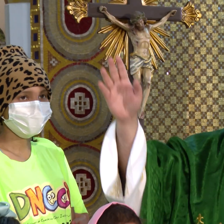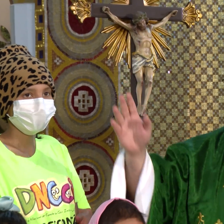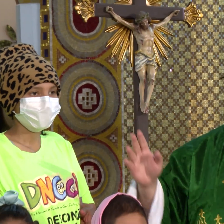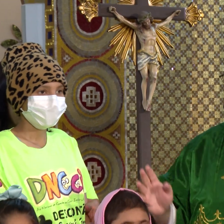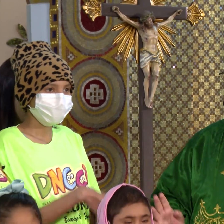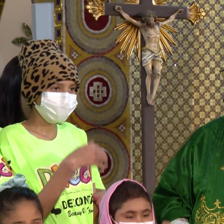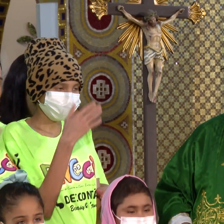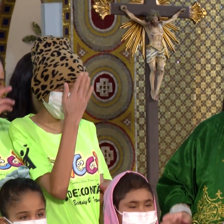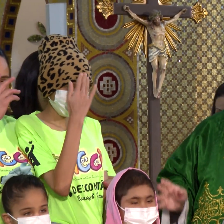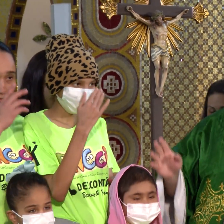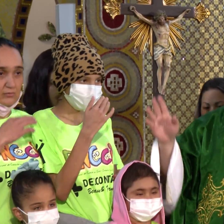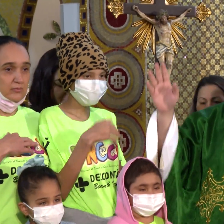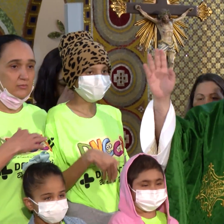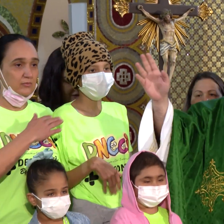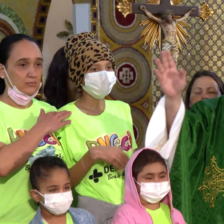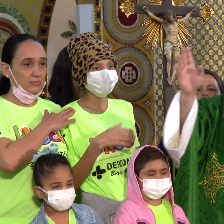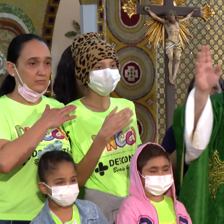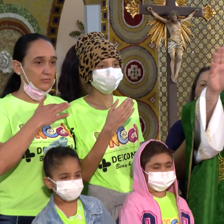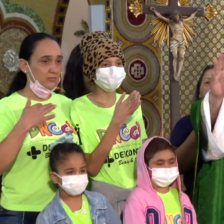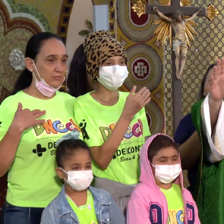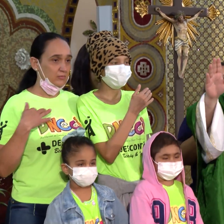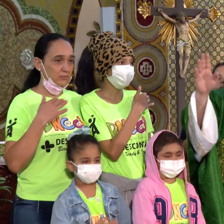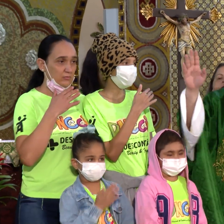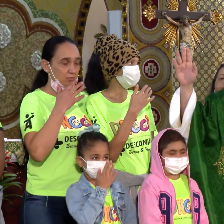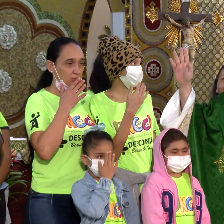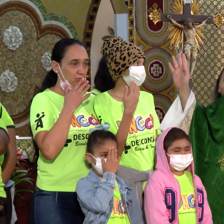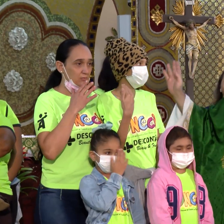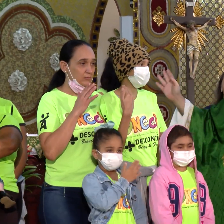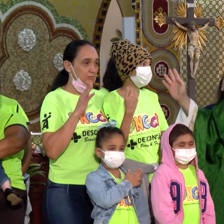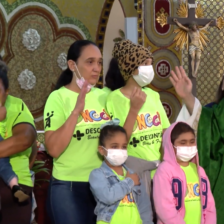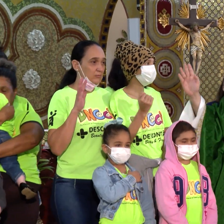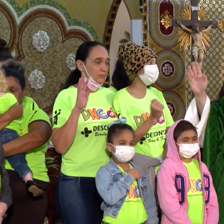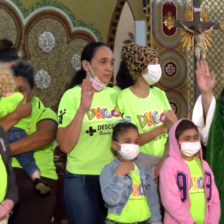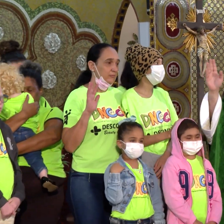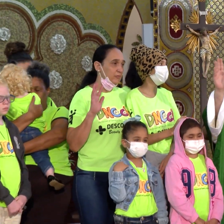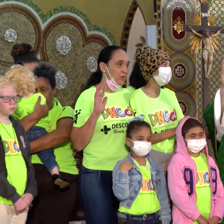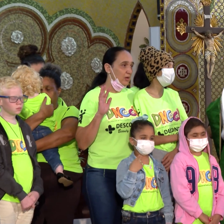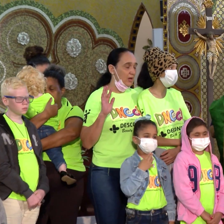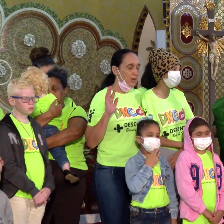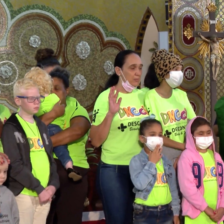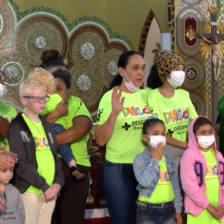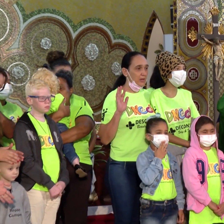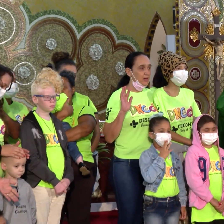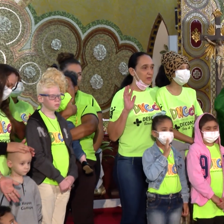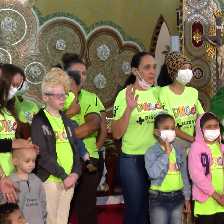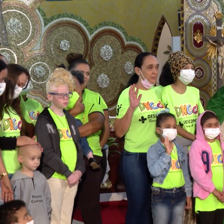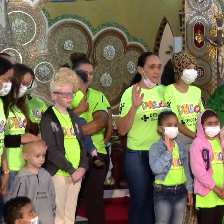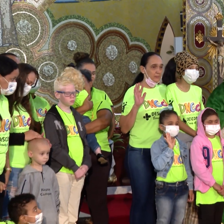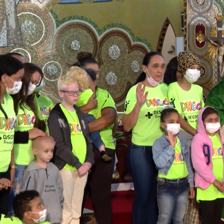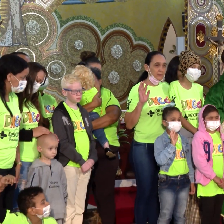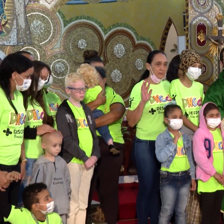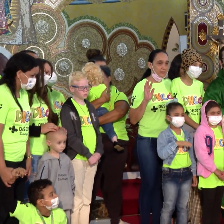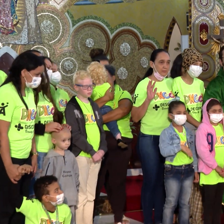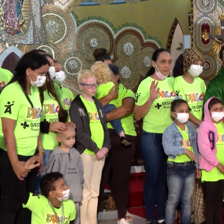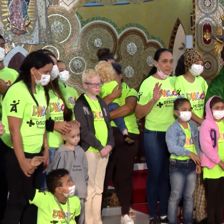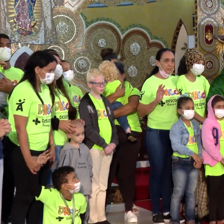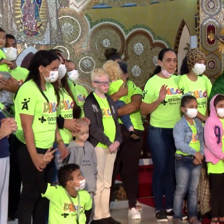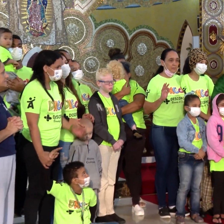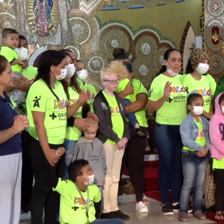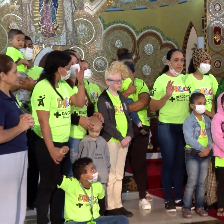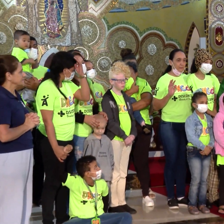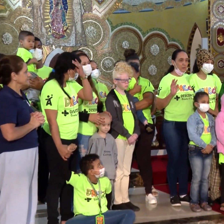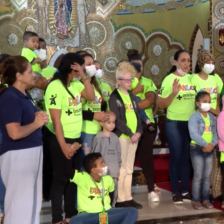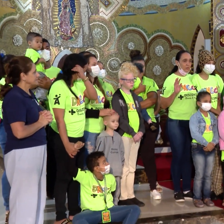do Pai, do Filho e do Espírito Santo. Amém. Amém.